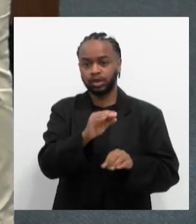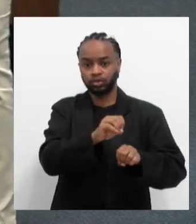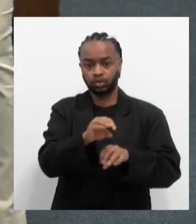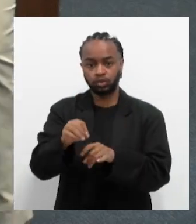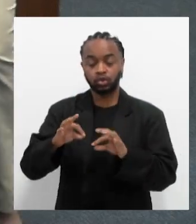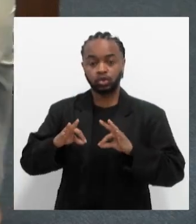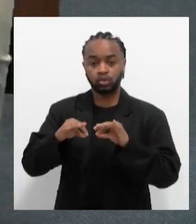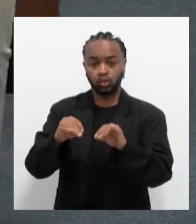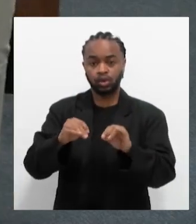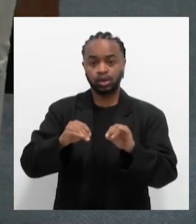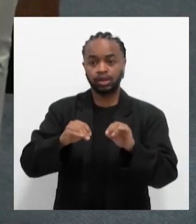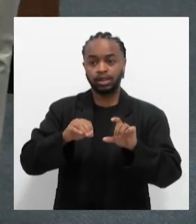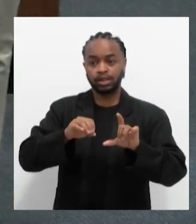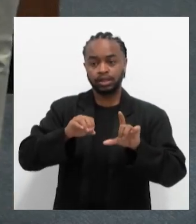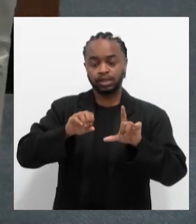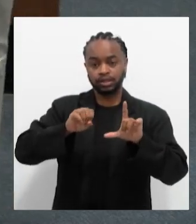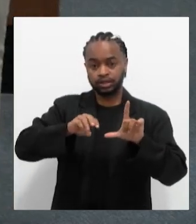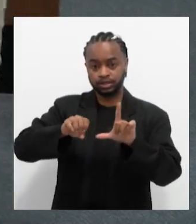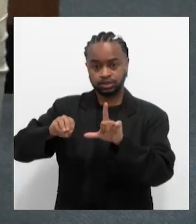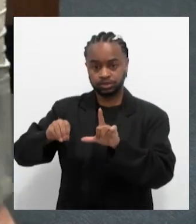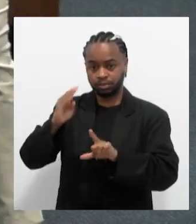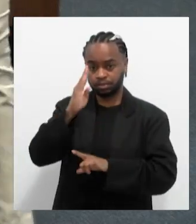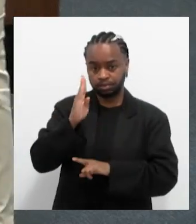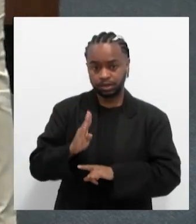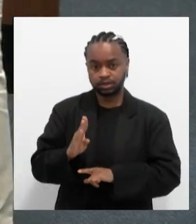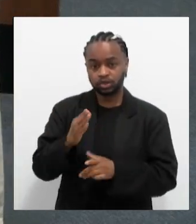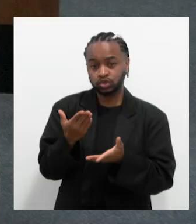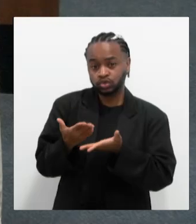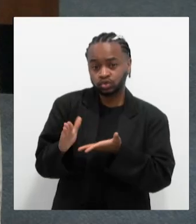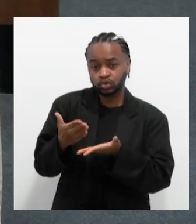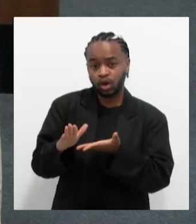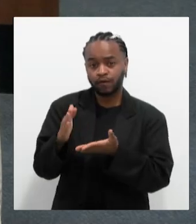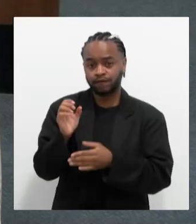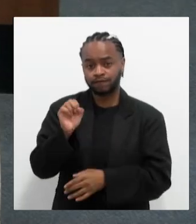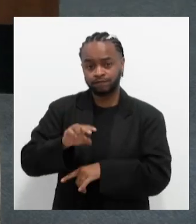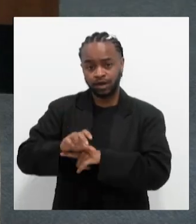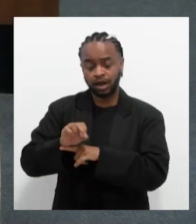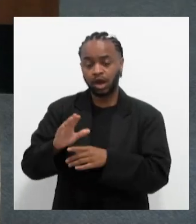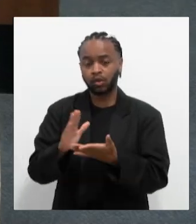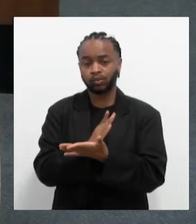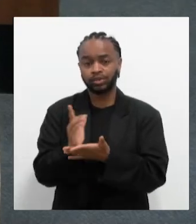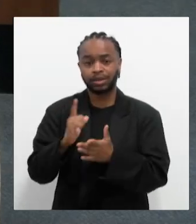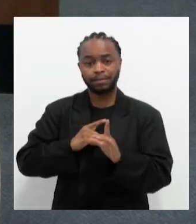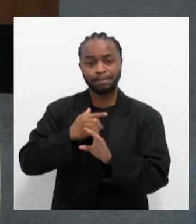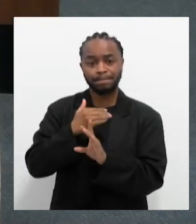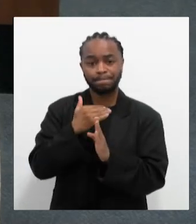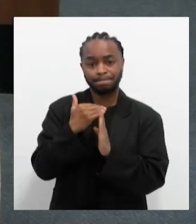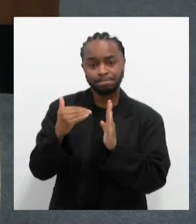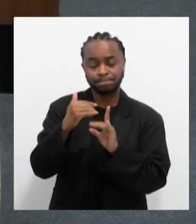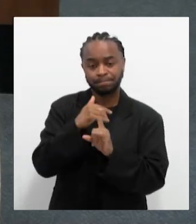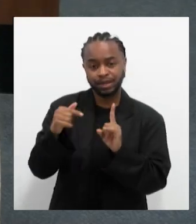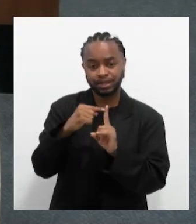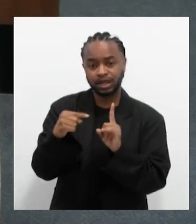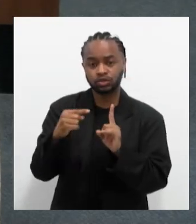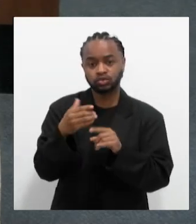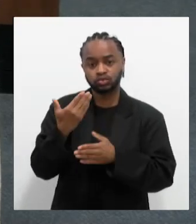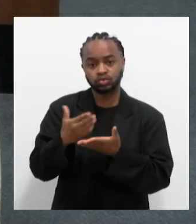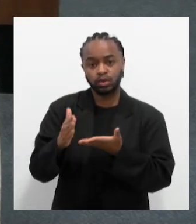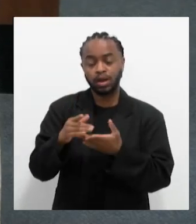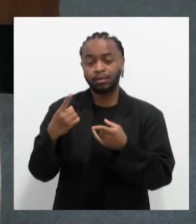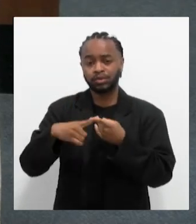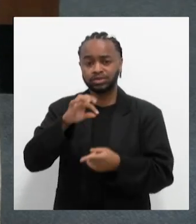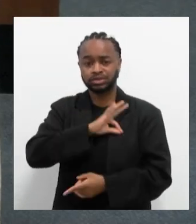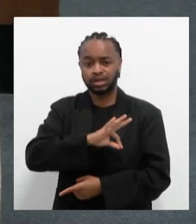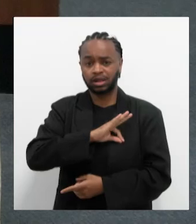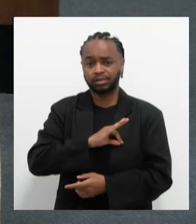inteiro estão com sobra de vagas, em alguns casos mais de metade das vagas sobrando, porque os salários são tão baixos no